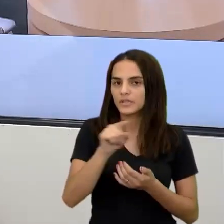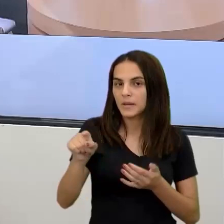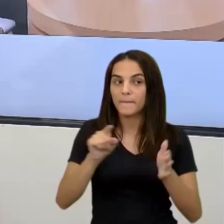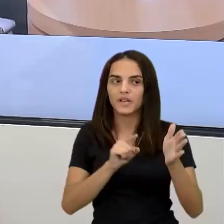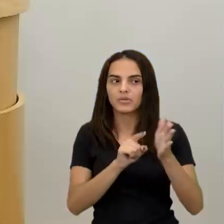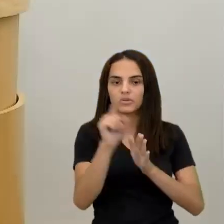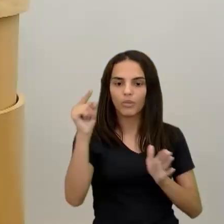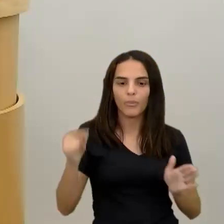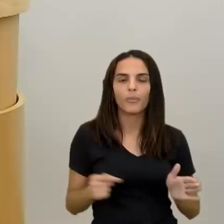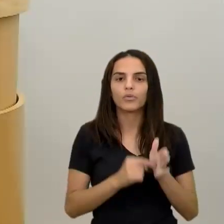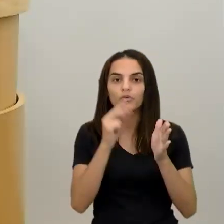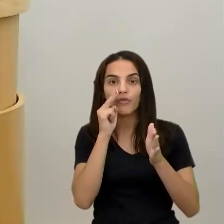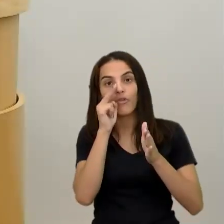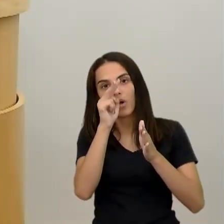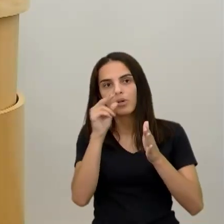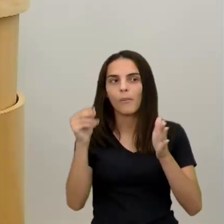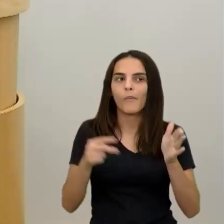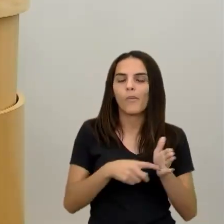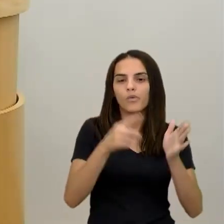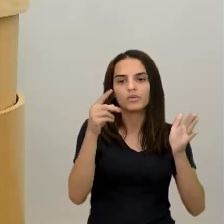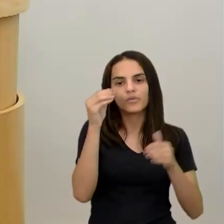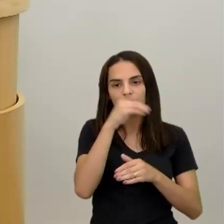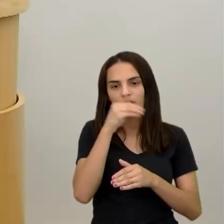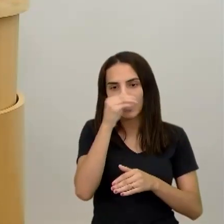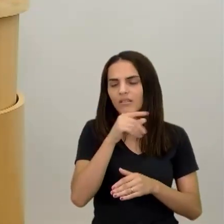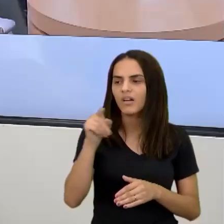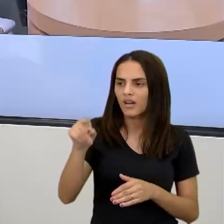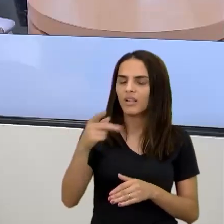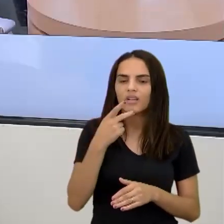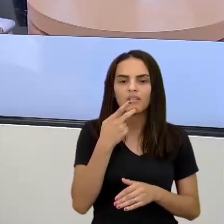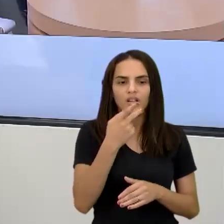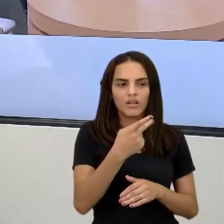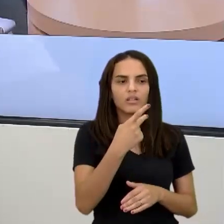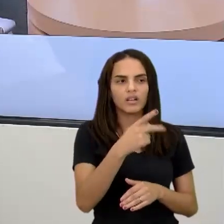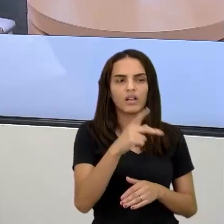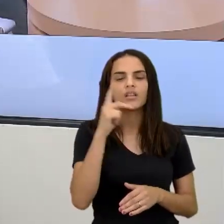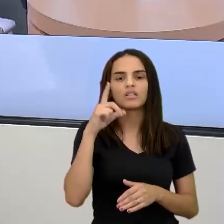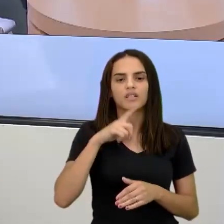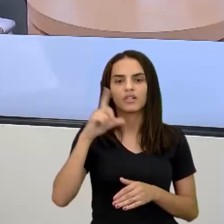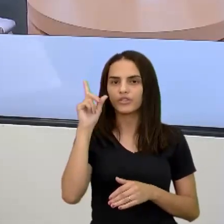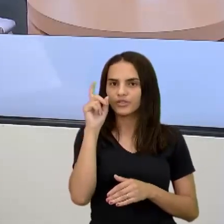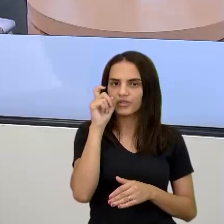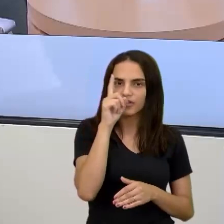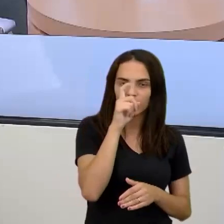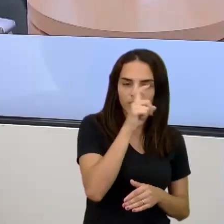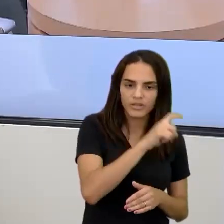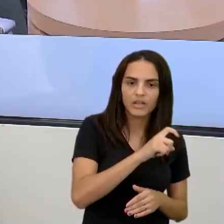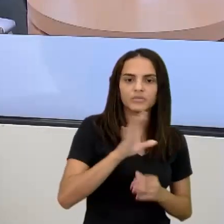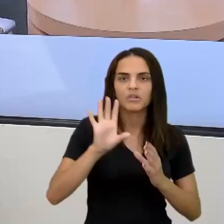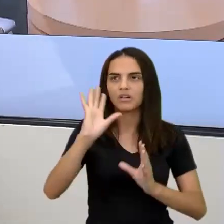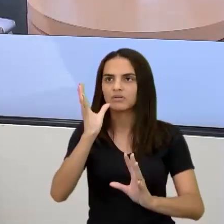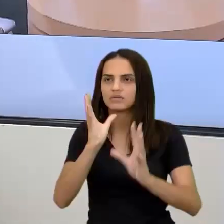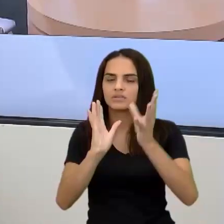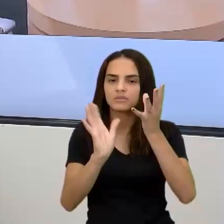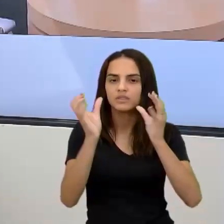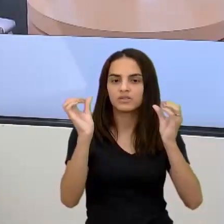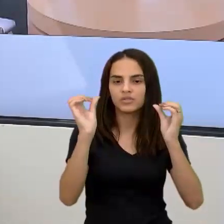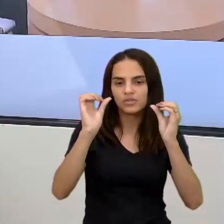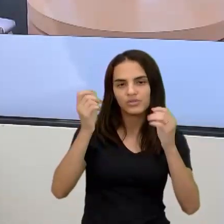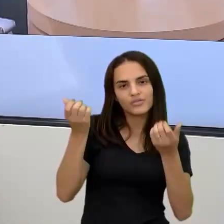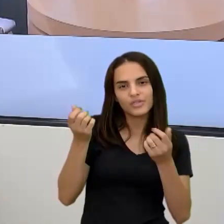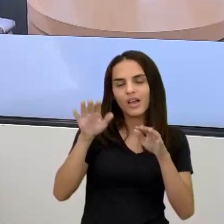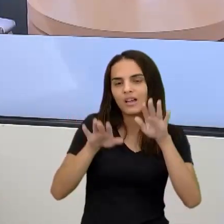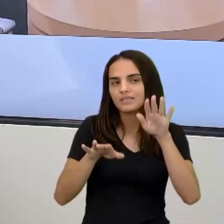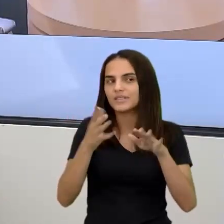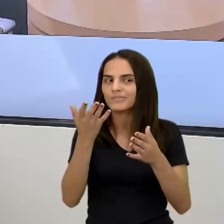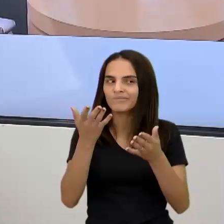ponto forte e fraco, ela falou do ponto fraco. Sim. Que ela falou que ela tem dificuldade de lidar com situações instáveis. Olha só como ela se saiu bem. Situações